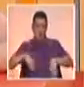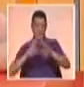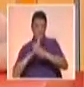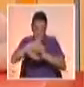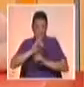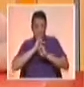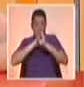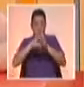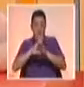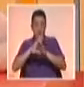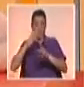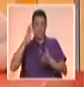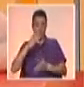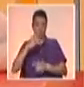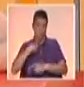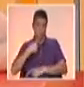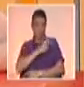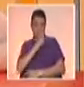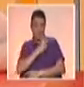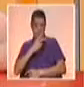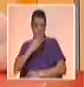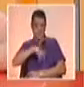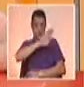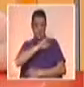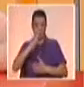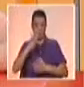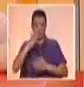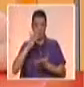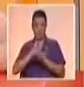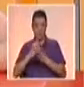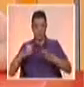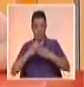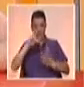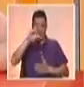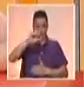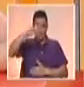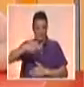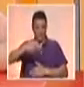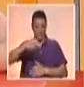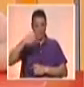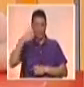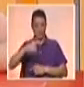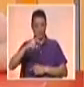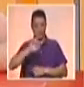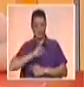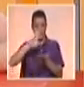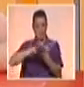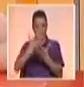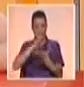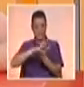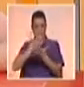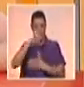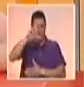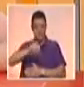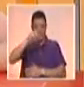tem. Só para concluir, nós na ESEC, felizmente, graças à boa equipa da LGP, de Língua Gestual que temos, quer as nossas intérpretes, quer